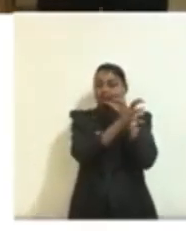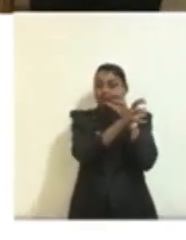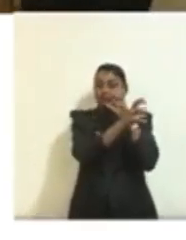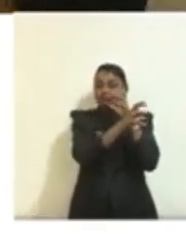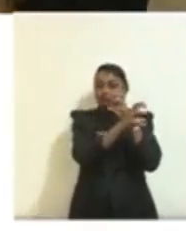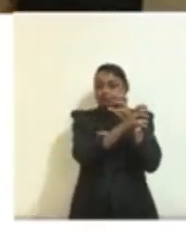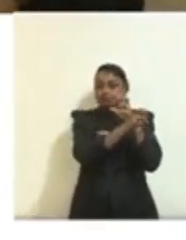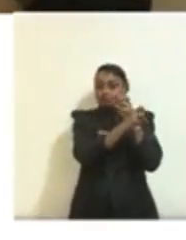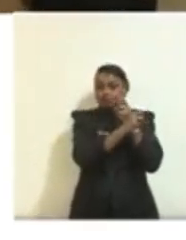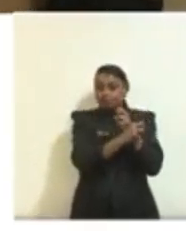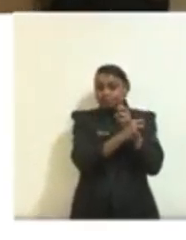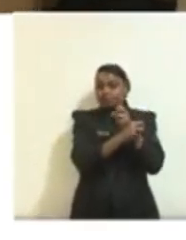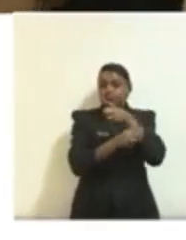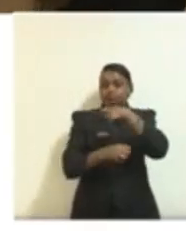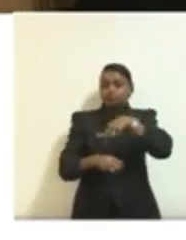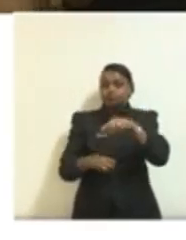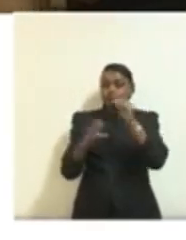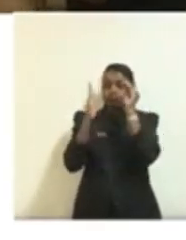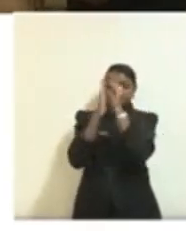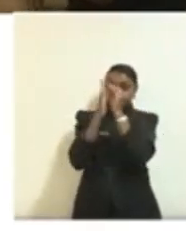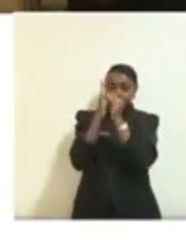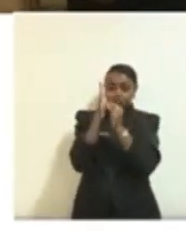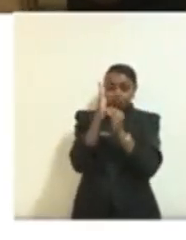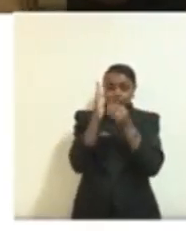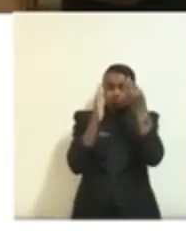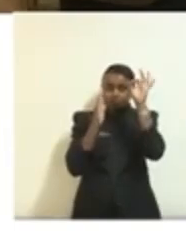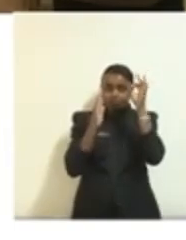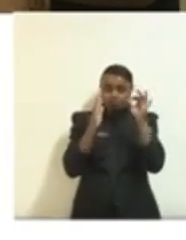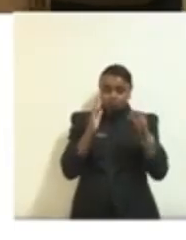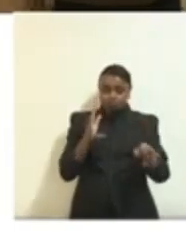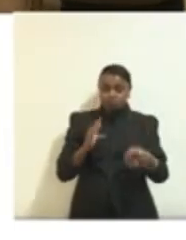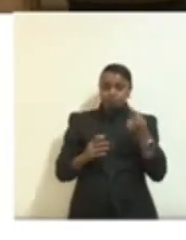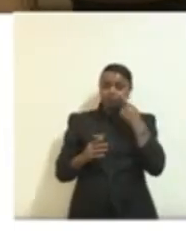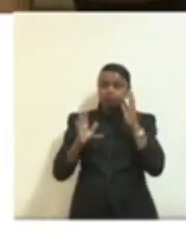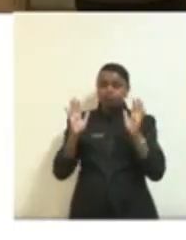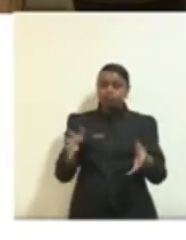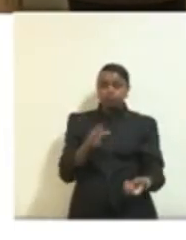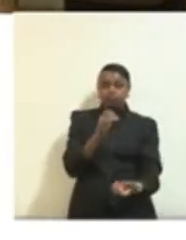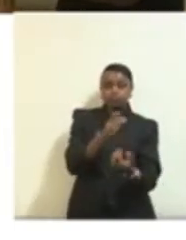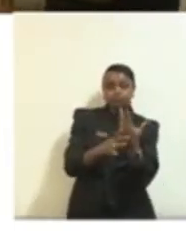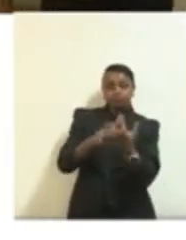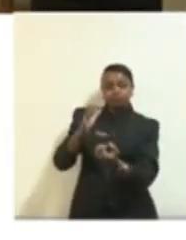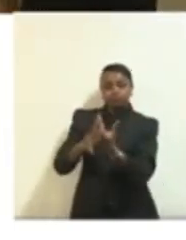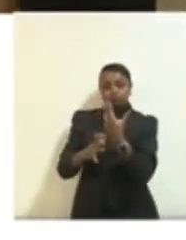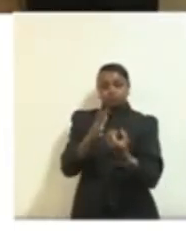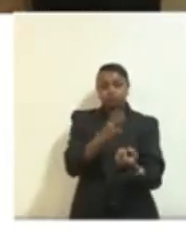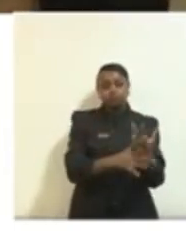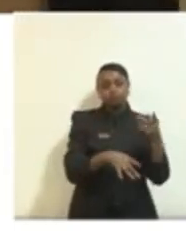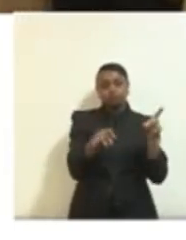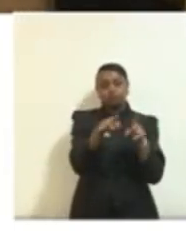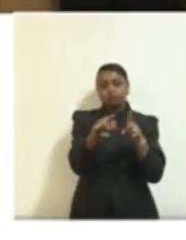e nós temos dados de riqueza de espécies e diversidade de plantas em geral. E estudamos uma série